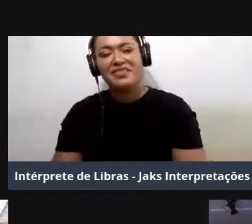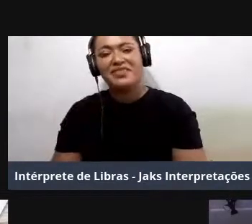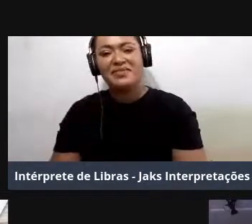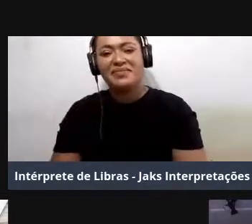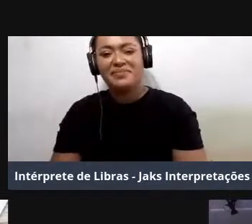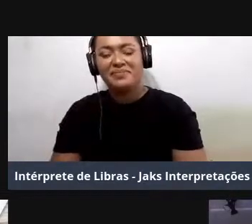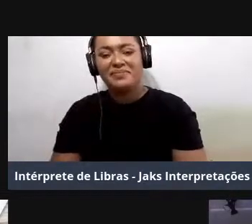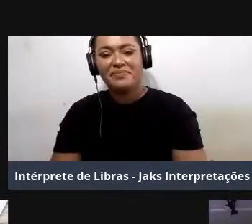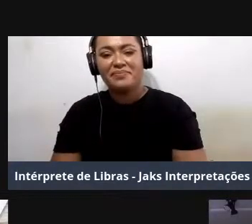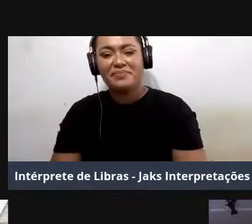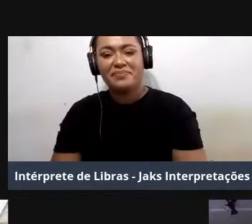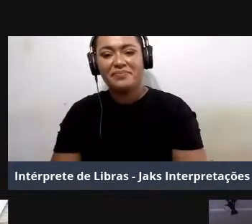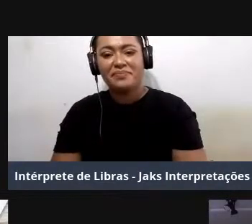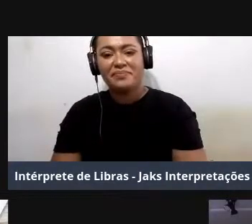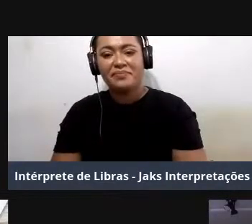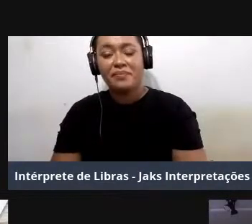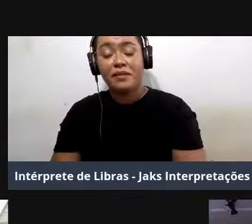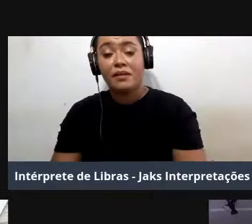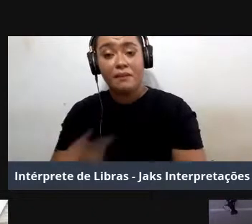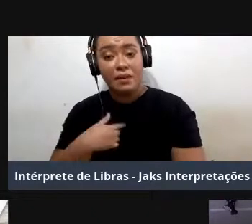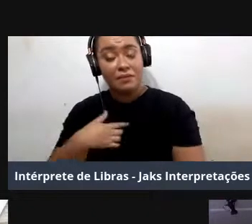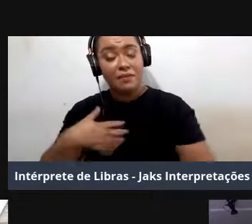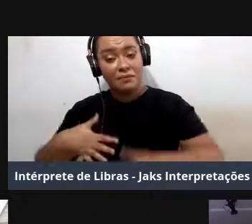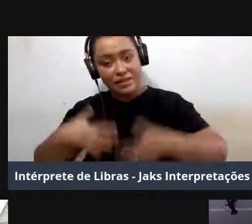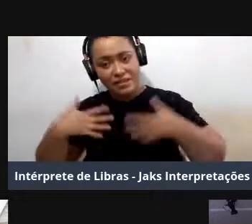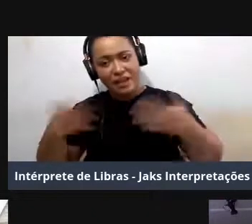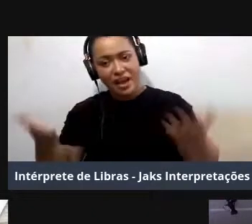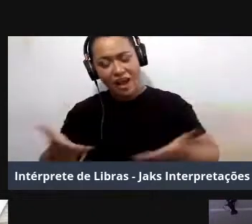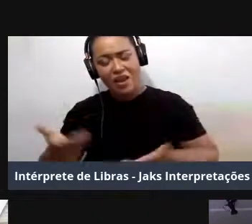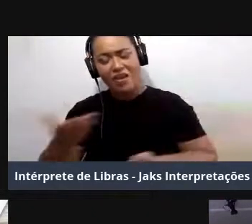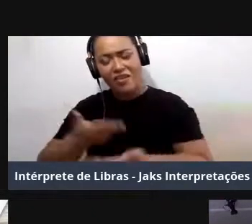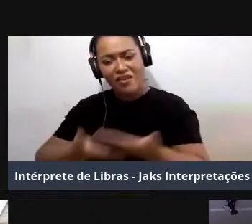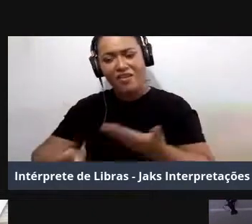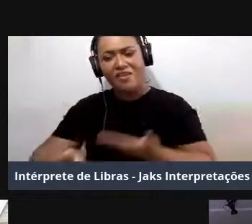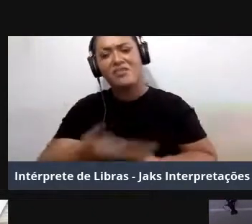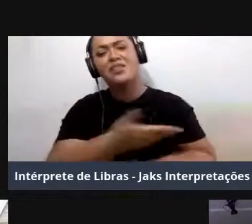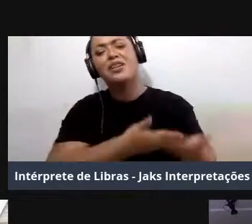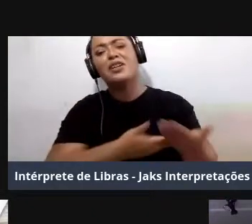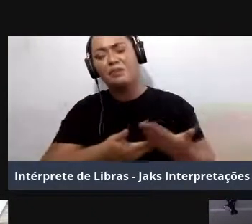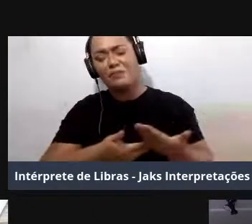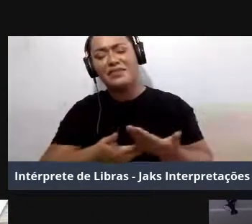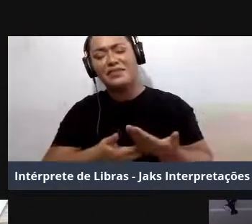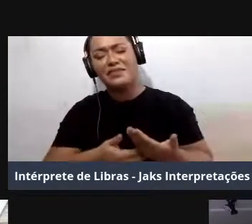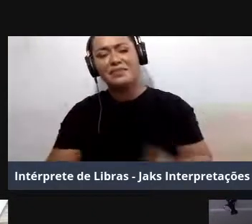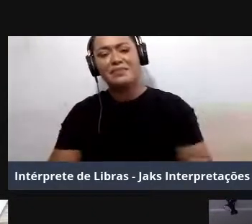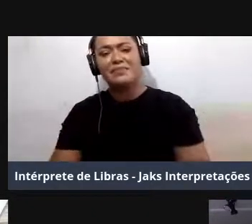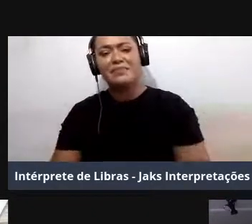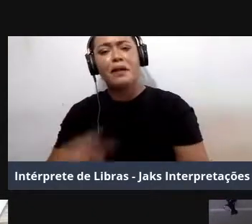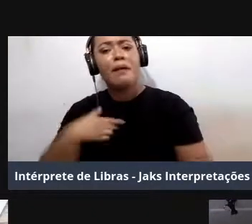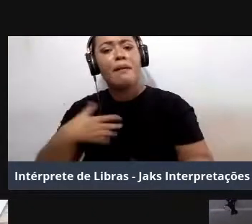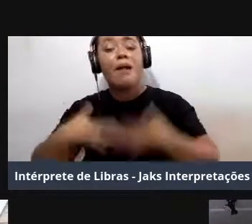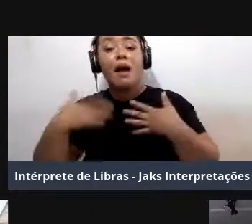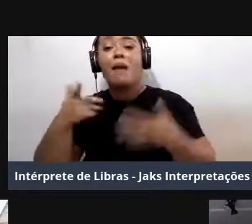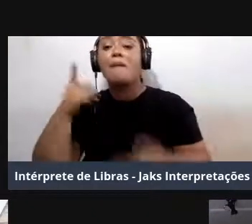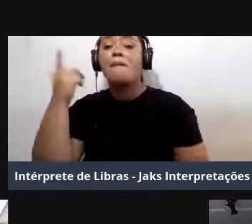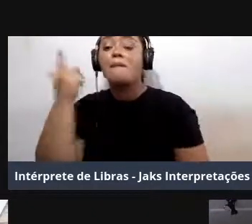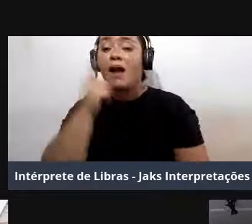E é um prazer poder contribuir, é um prazer conseguir aprender,